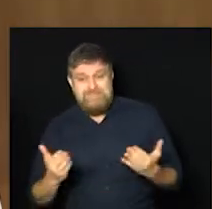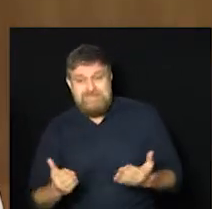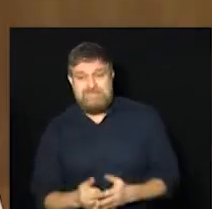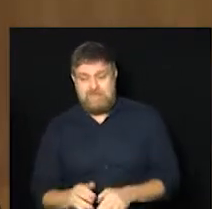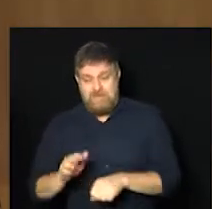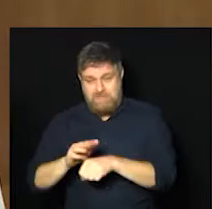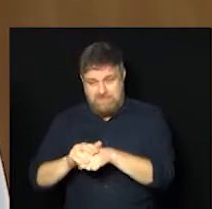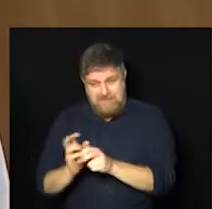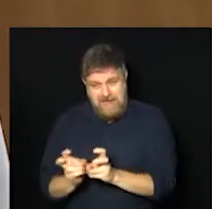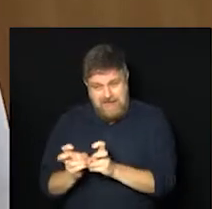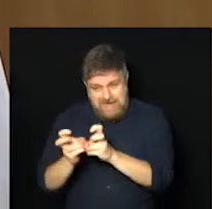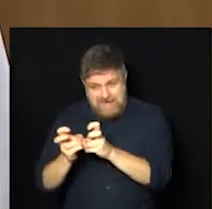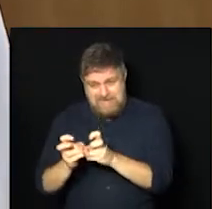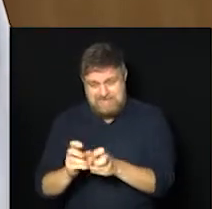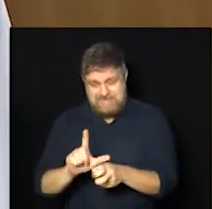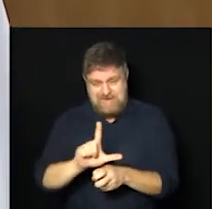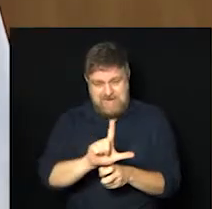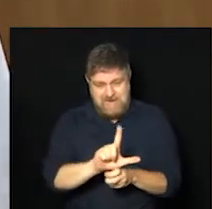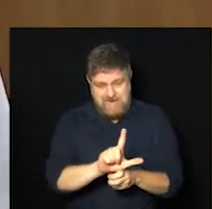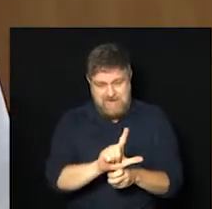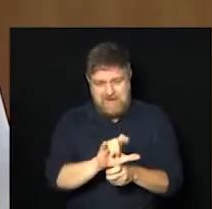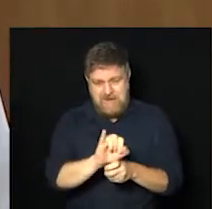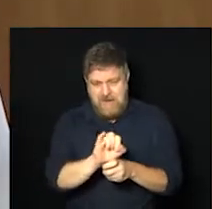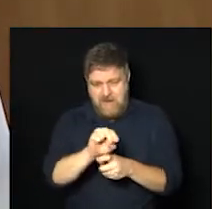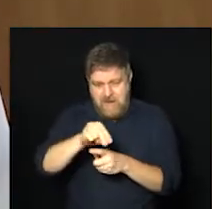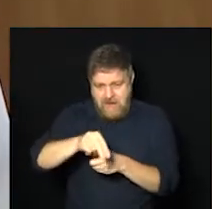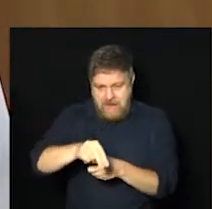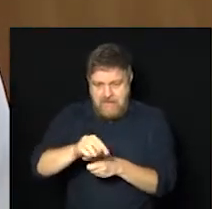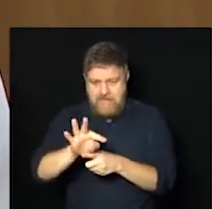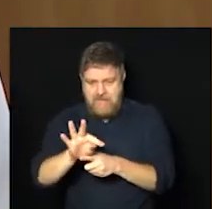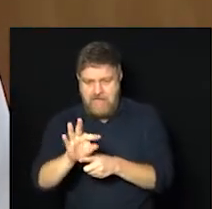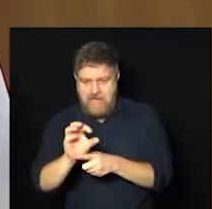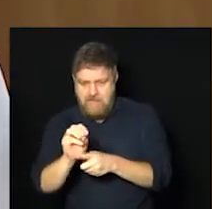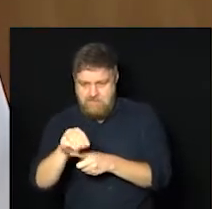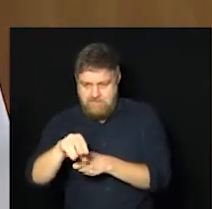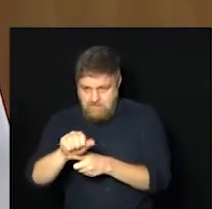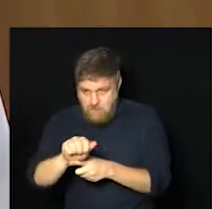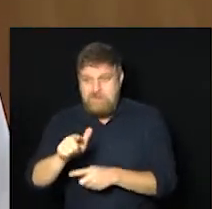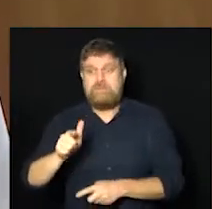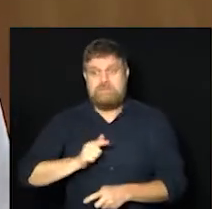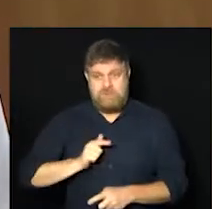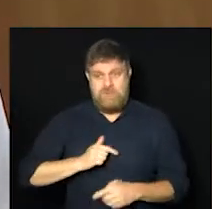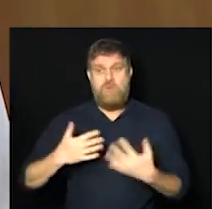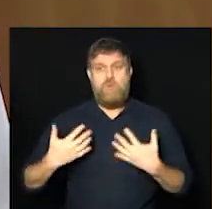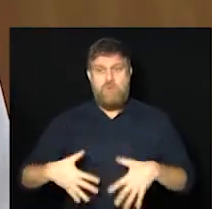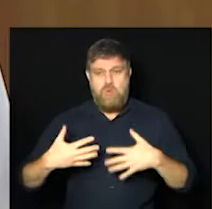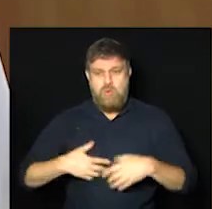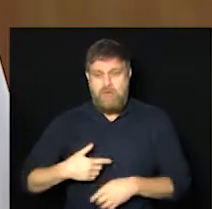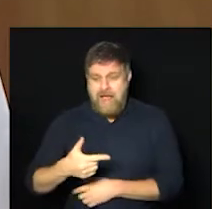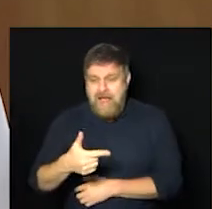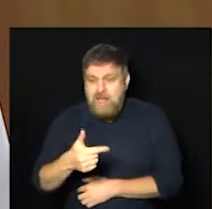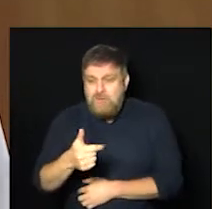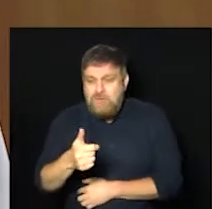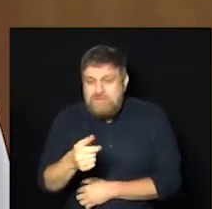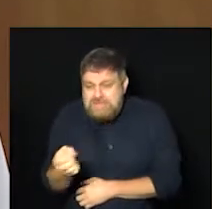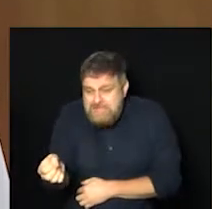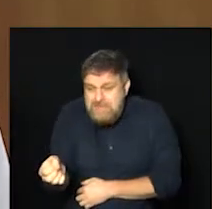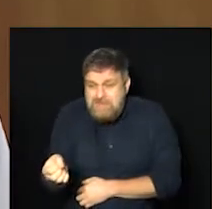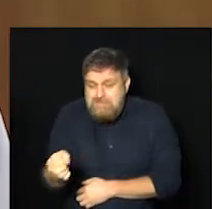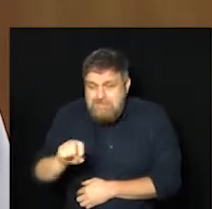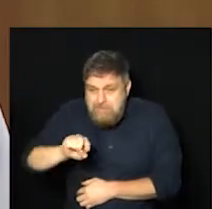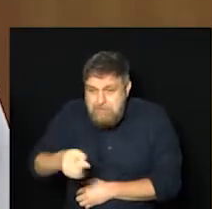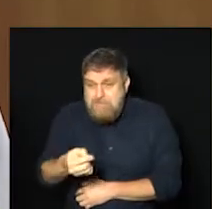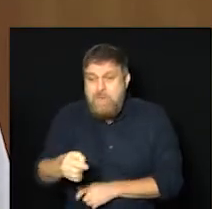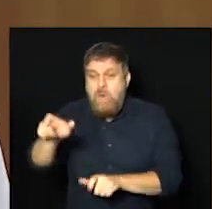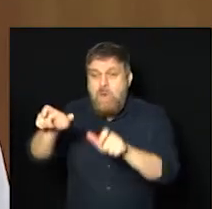é uma doença que é bastante frequente no nosso meio. São 12 mil novos casos de linfoma